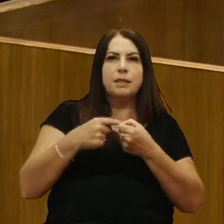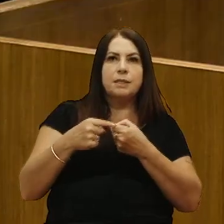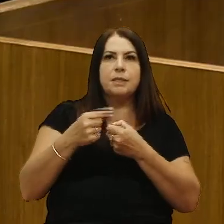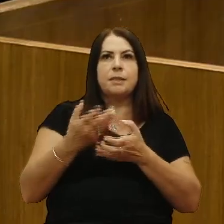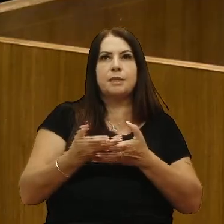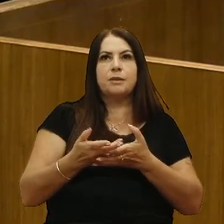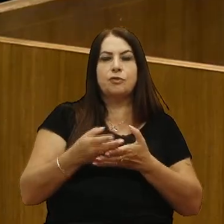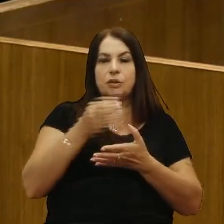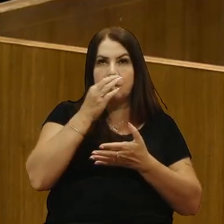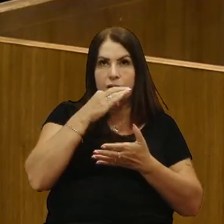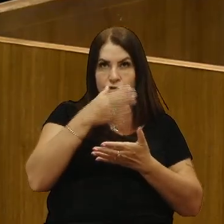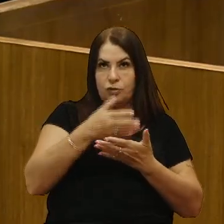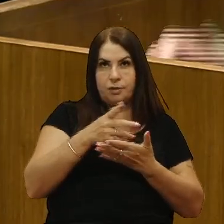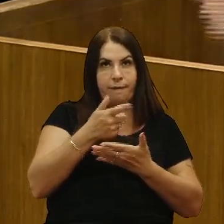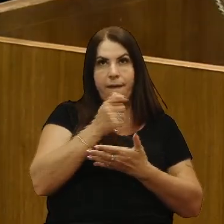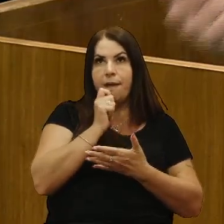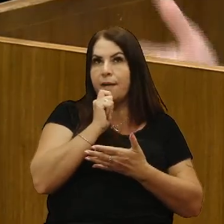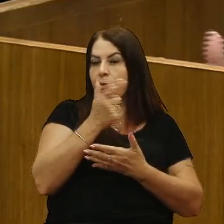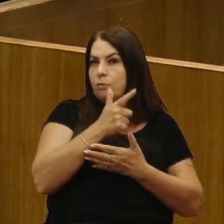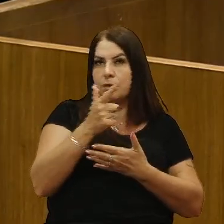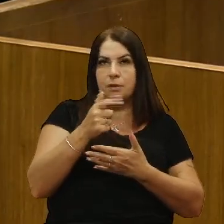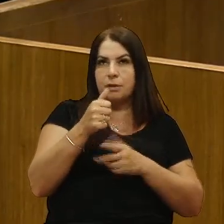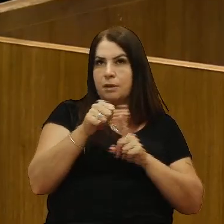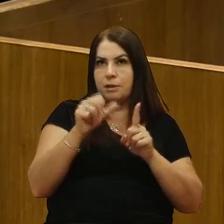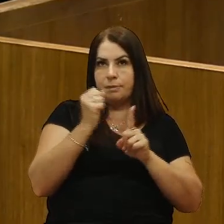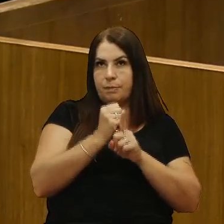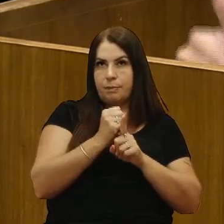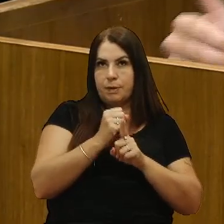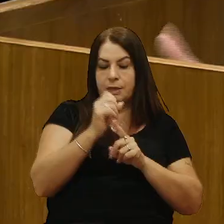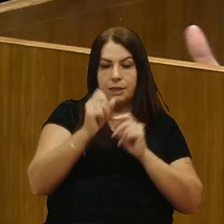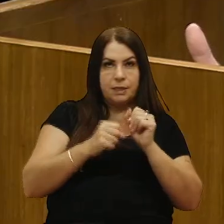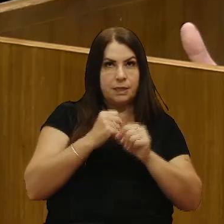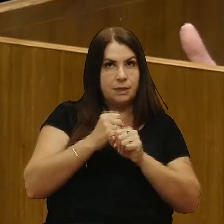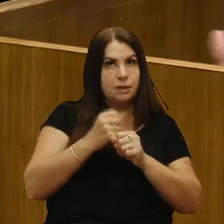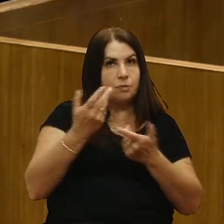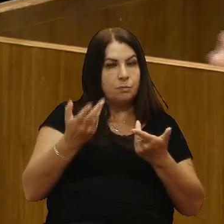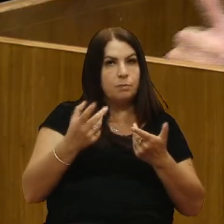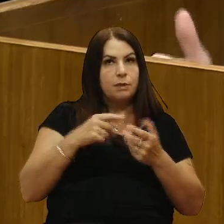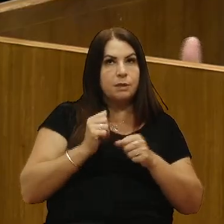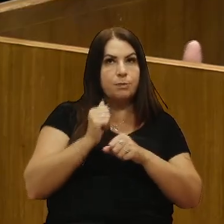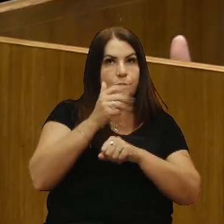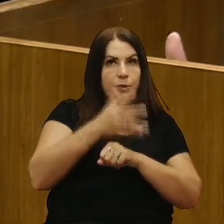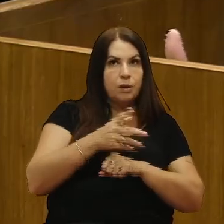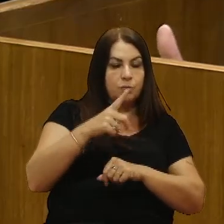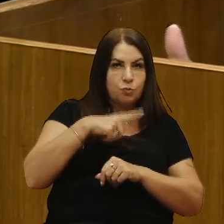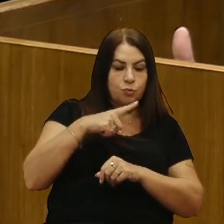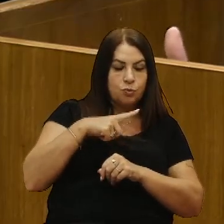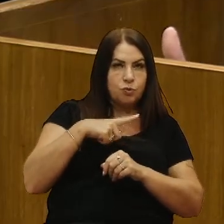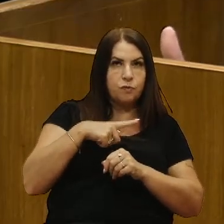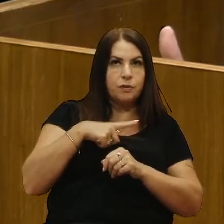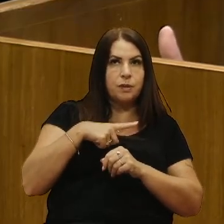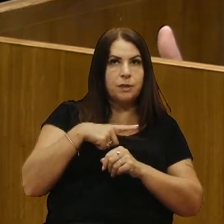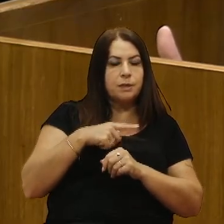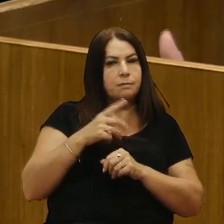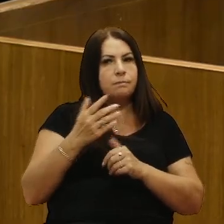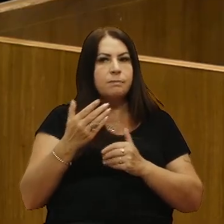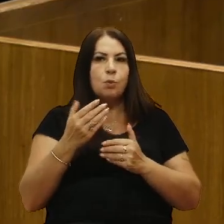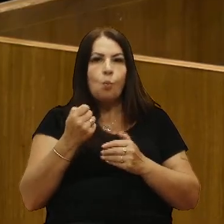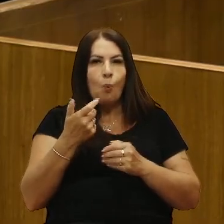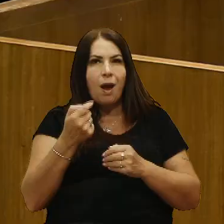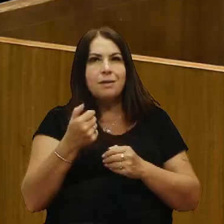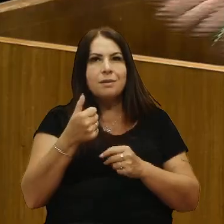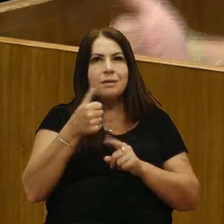cidade. Caxias do Sul ainda não teve nenhum feminicídio esse ano, porém, essa madrugada nós tivemos uma suspeita de